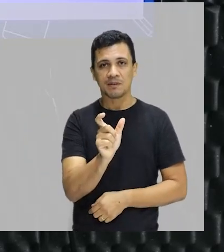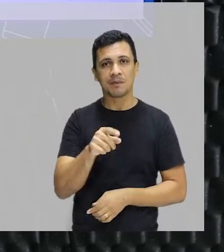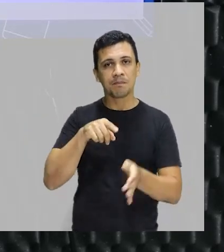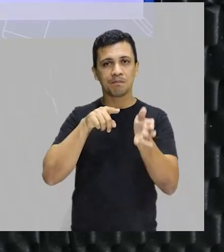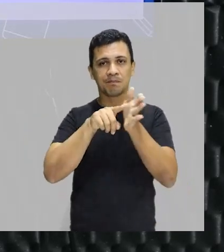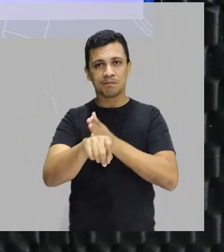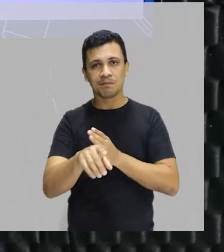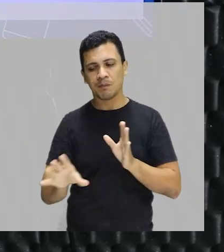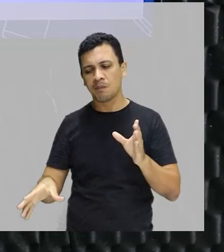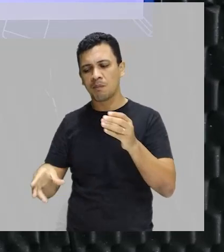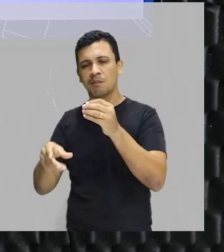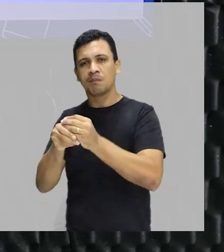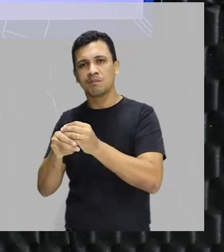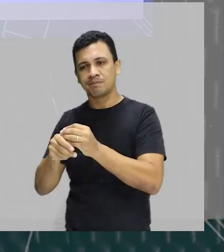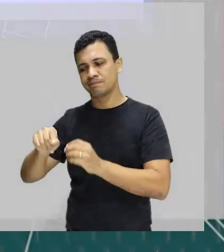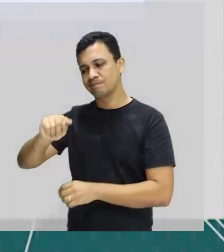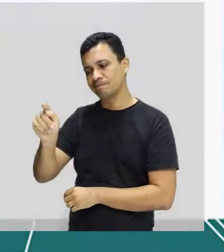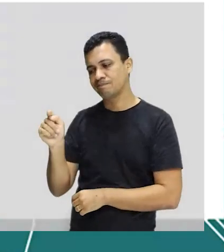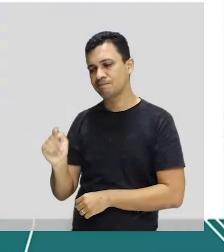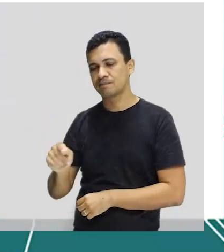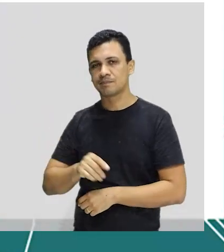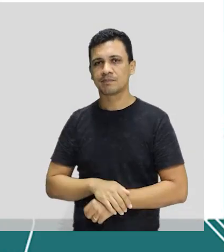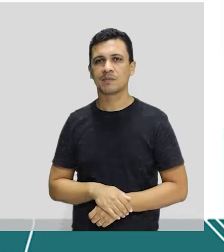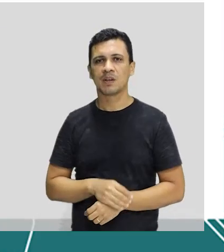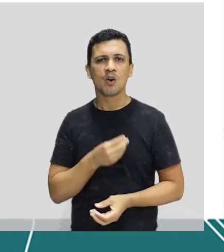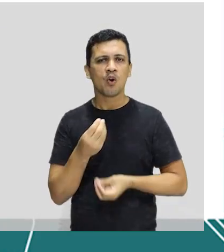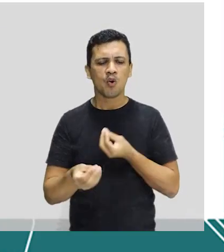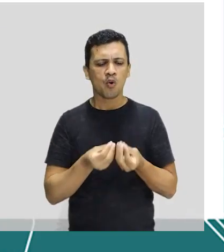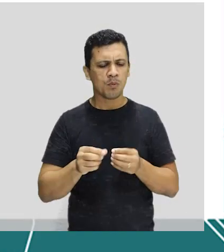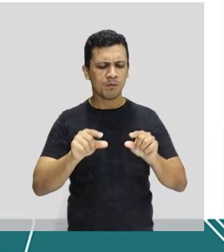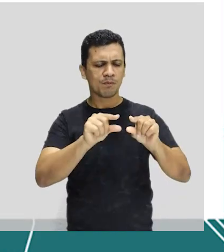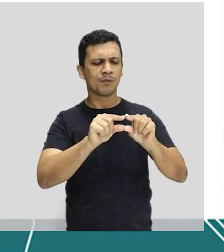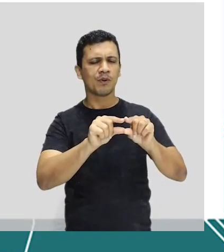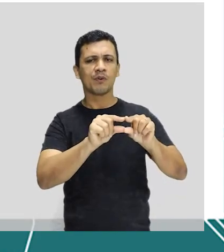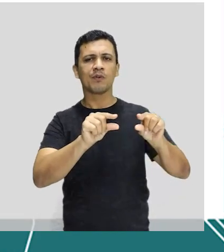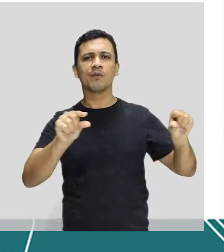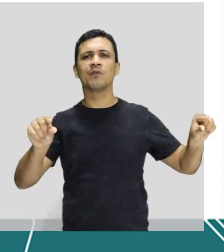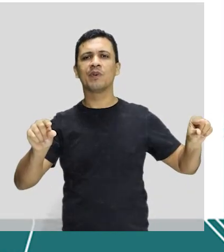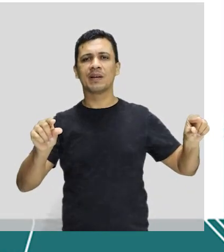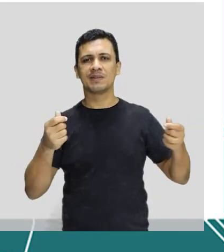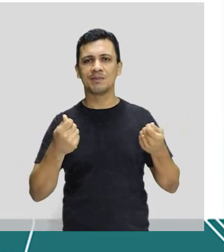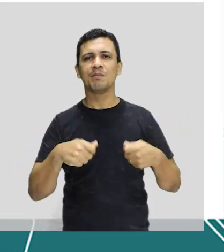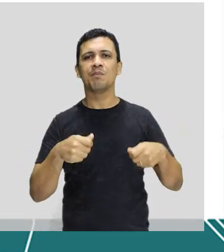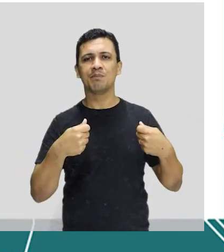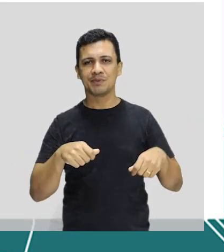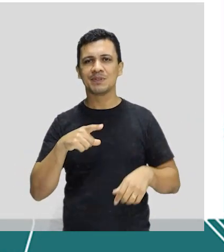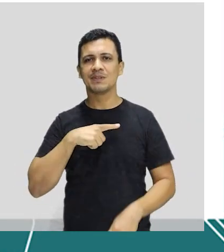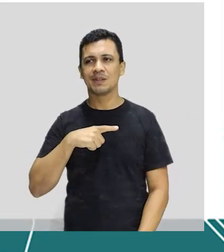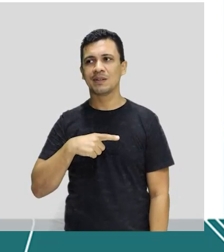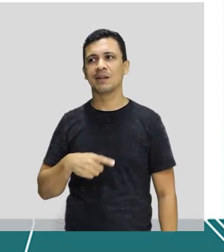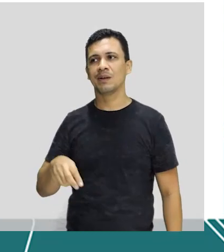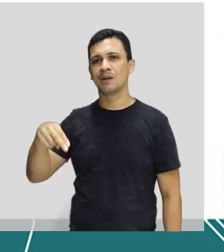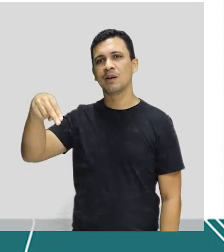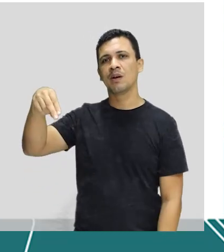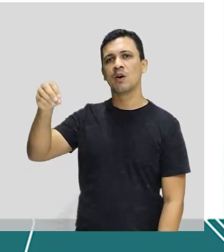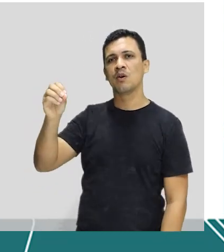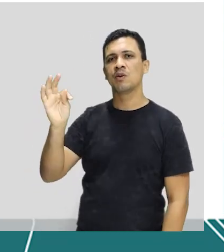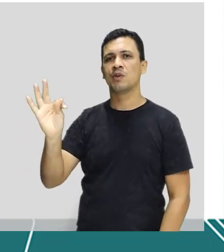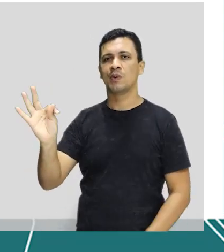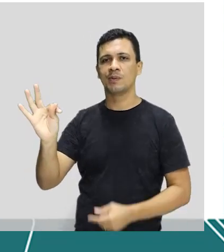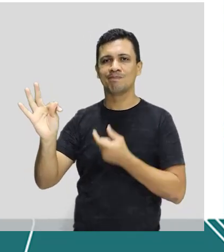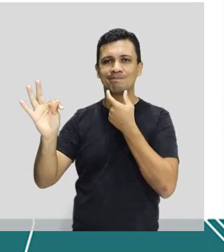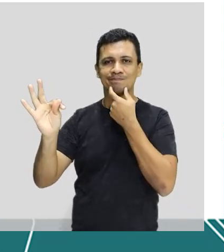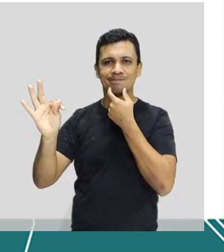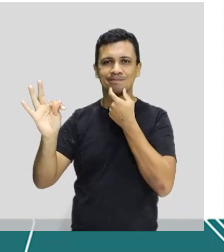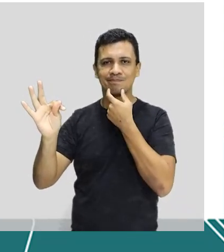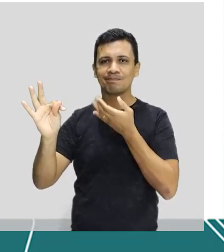conjugado, complemento. Forma negativa, a gente já sabe, tem que ter o não em inglês. Esse não é o not.